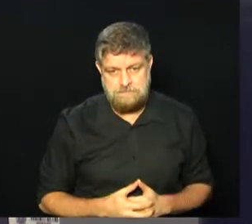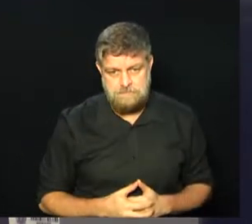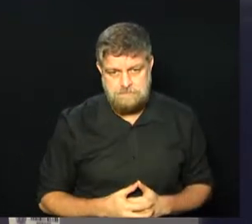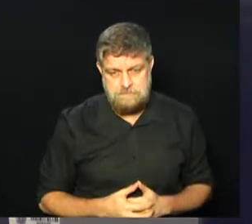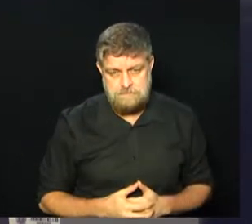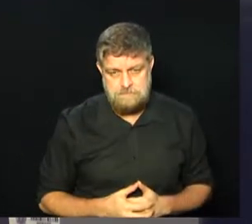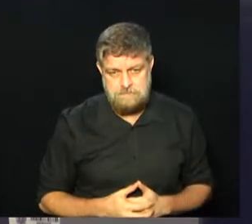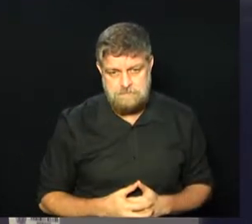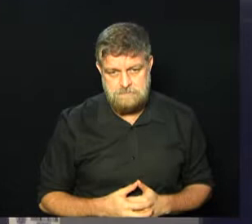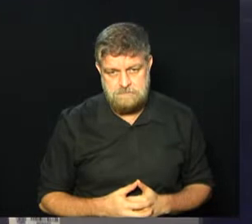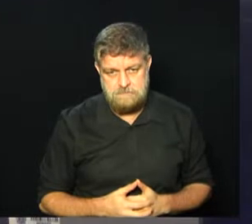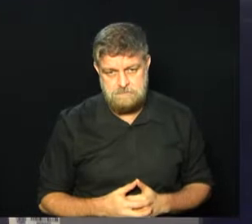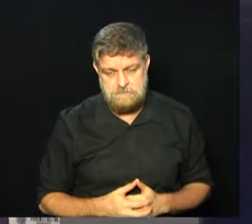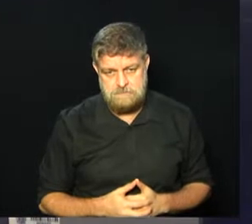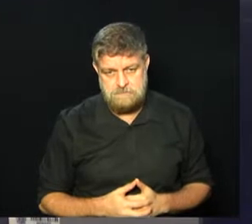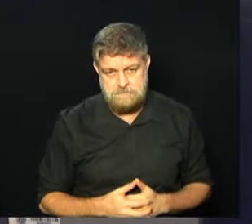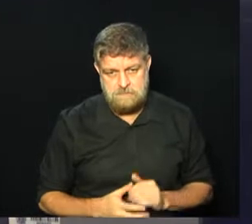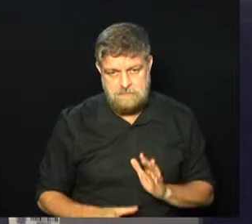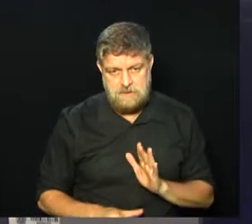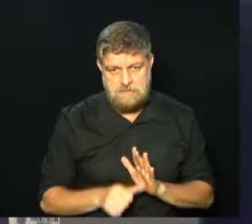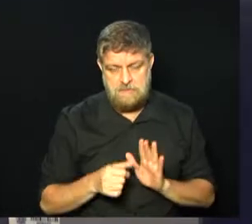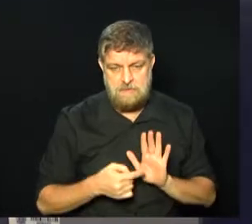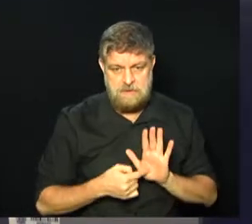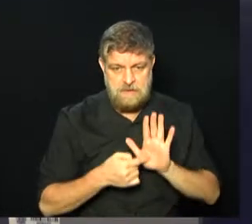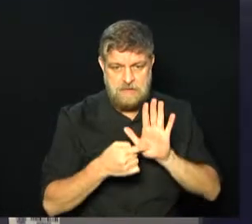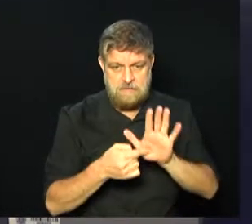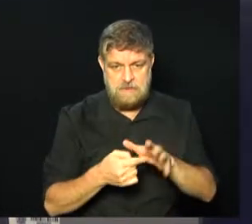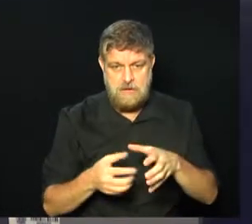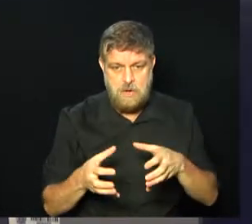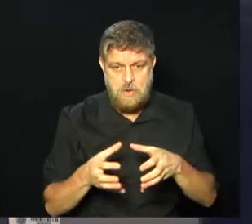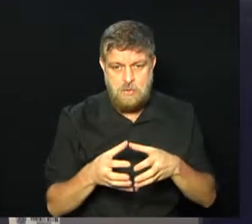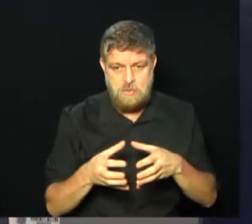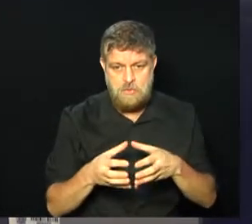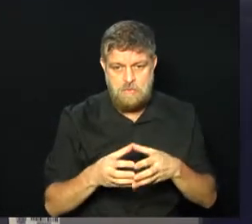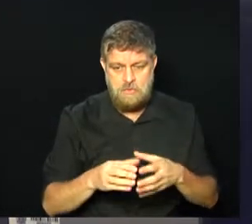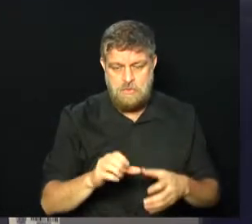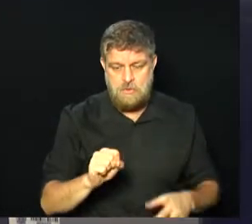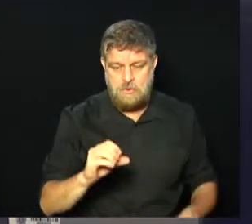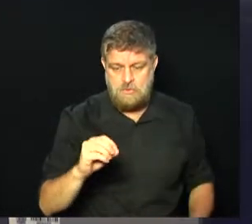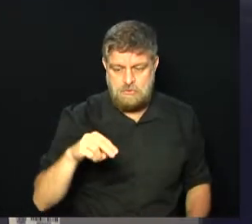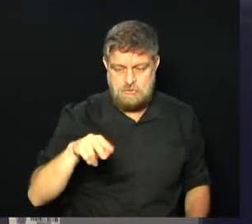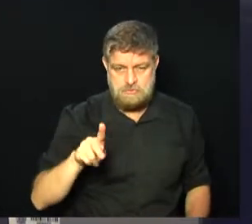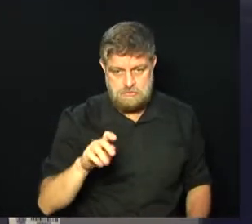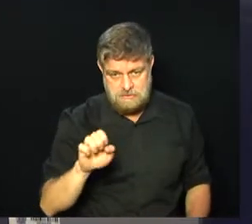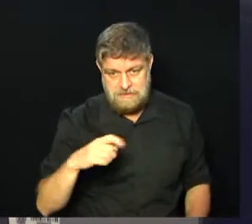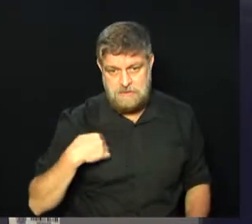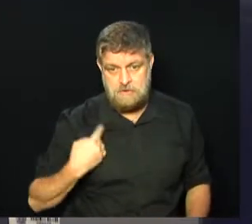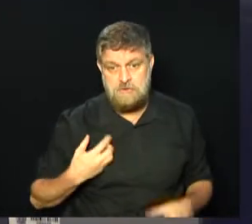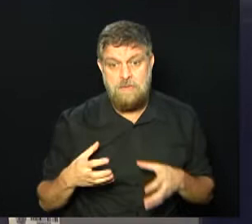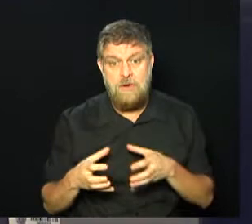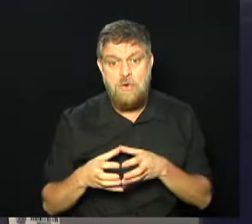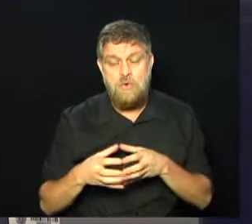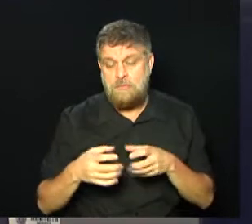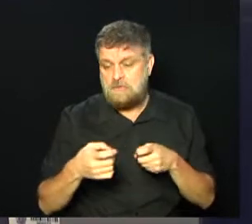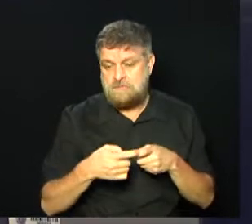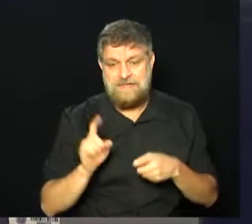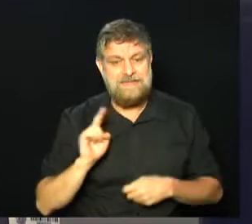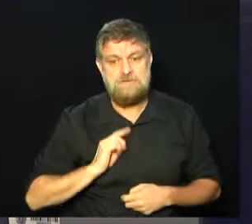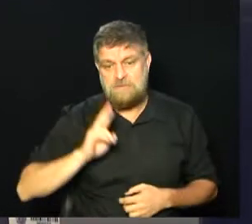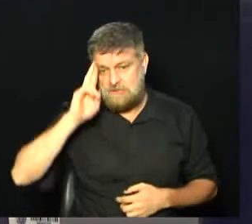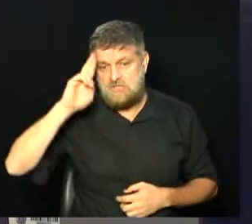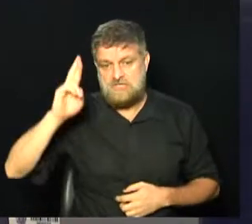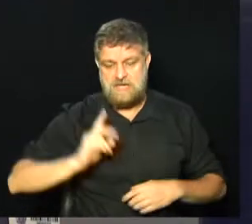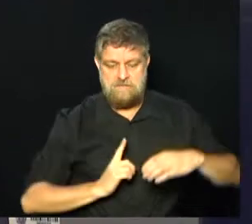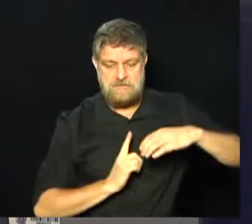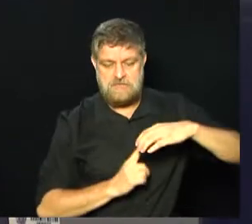Nós somos, primeiro, para apresentar o que é o Grupo Sonho, nós somos um grupo de médicos, nós não somos donos de clínicas, nós não somos donos